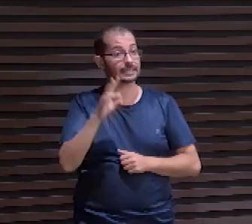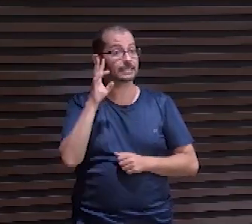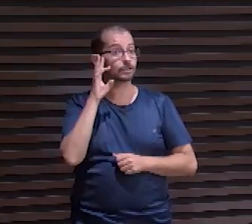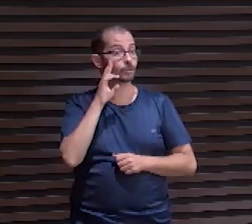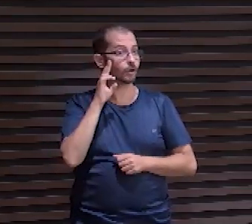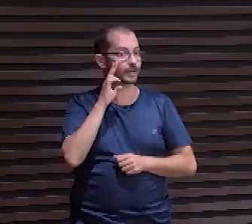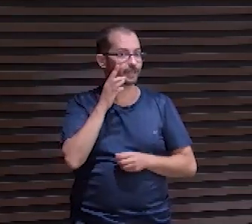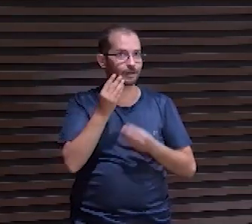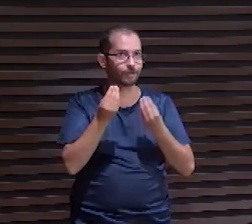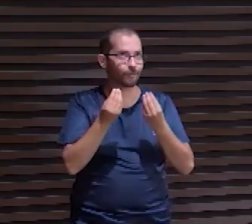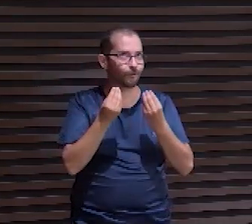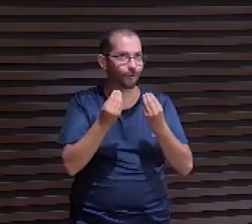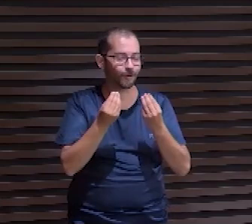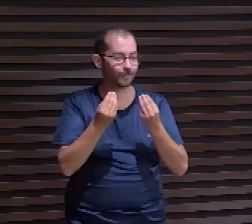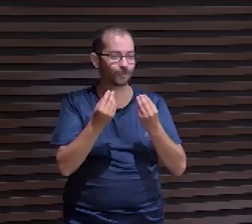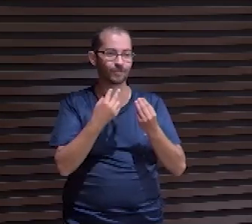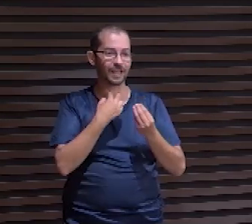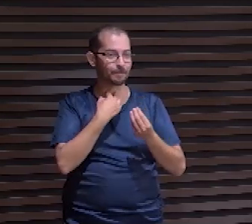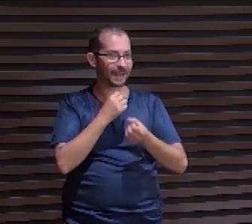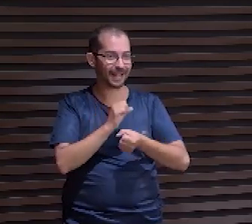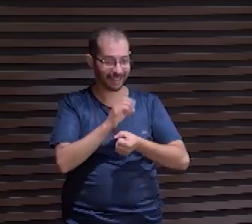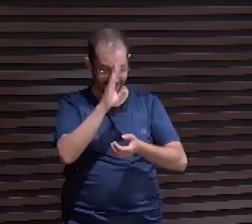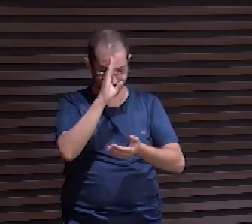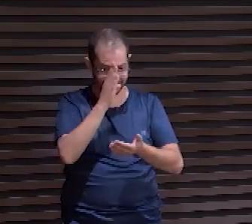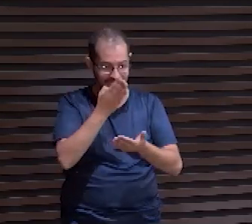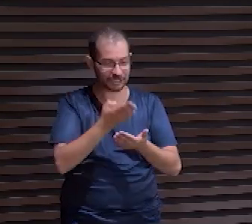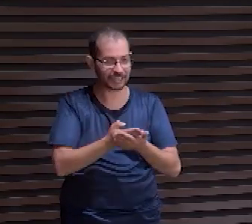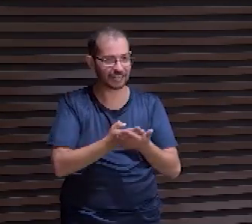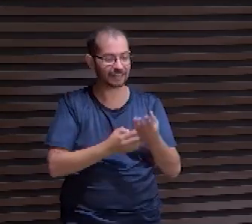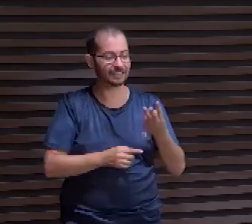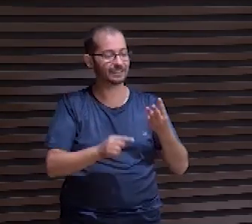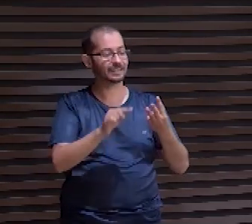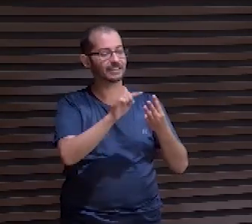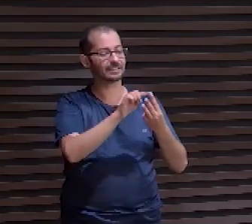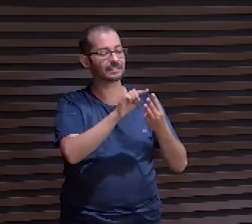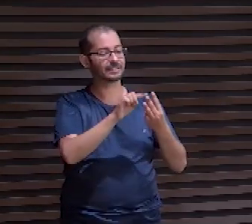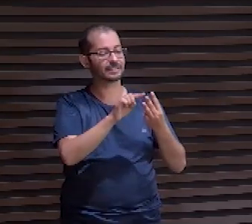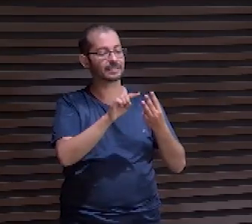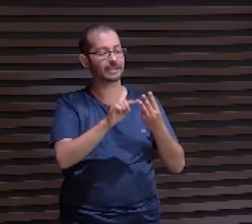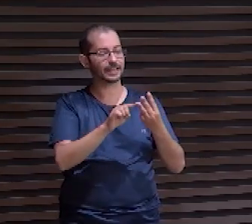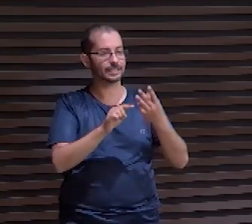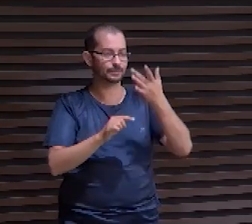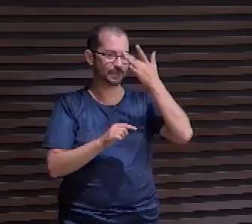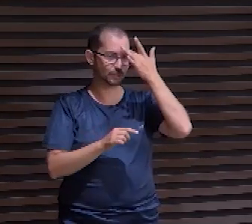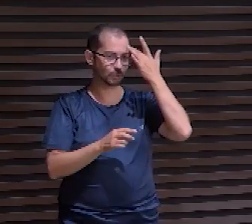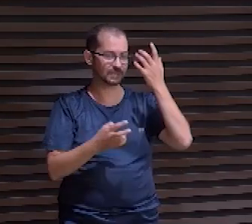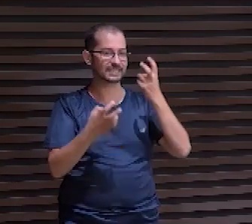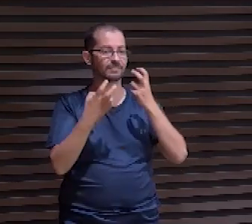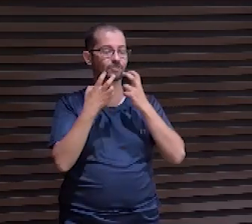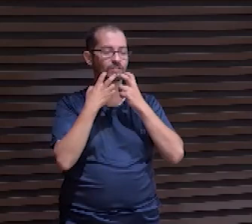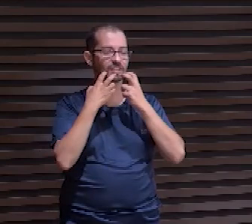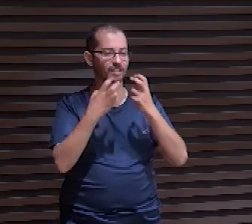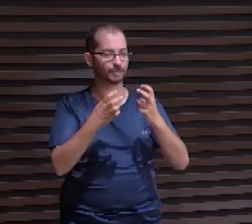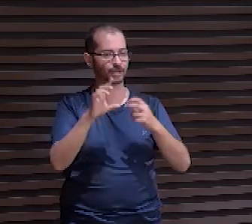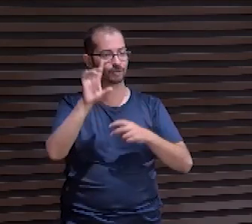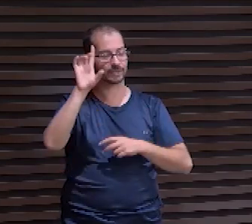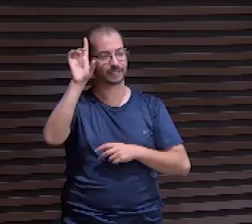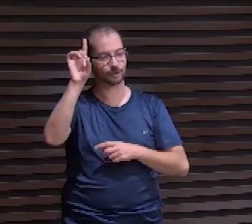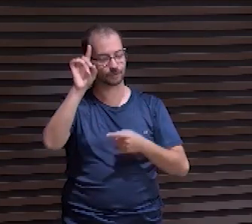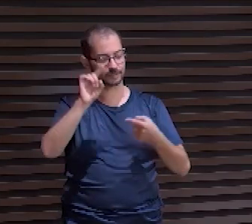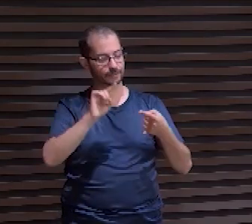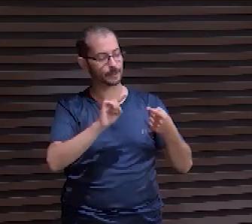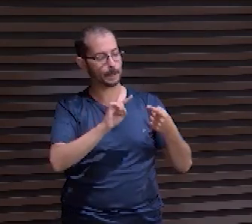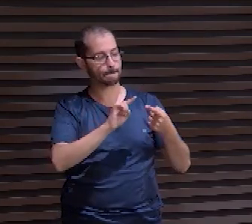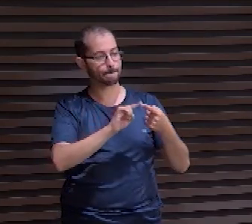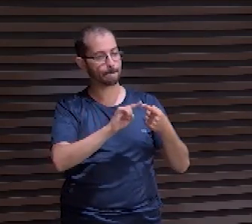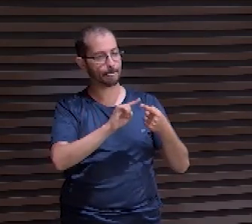história, reconhecemos que 3 pessoas estavam clamando. Uma